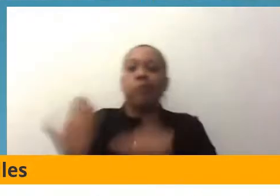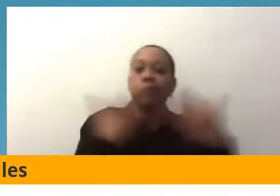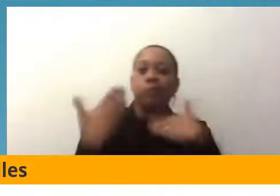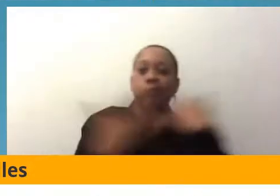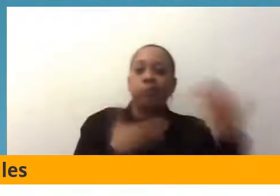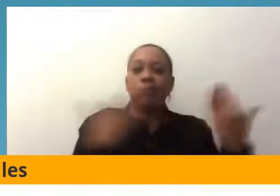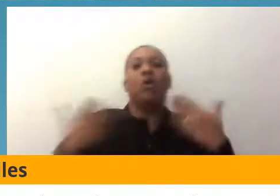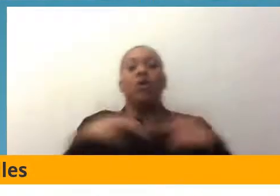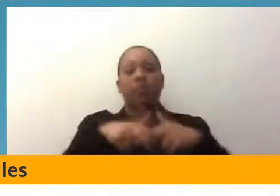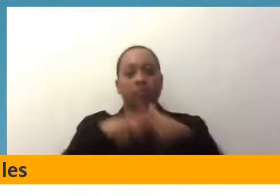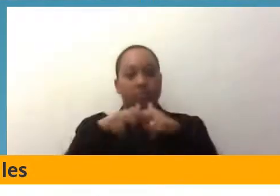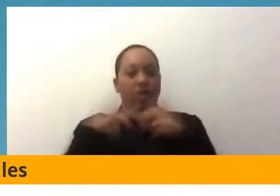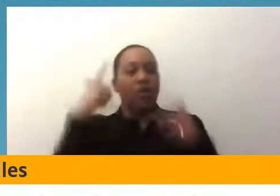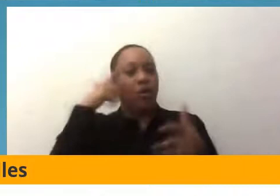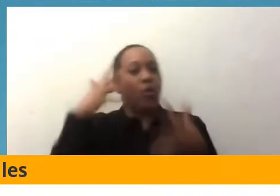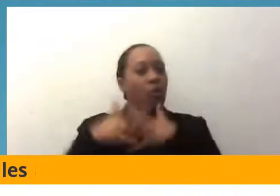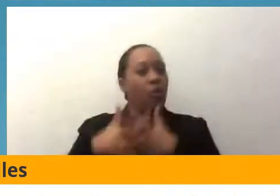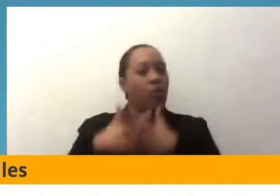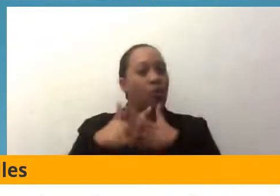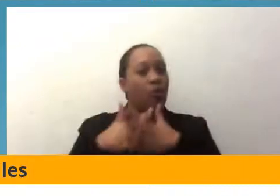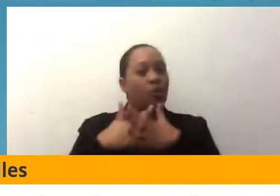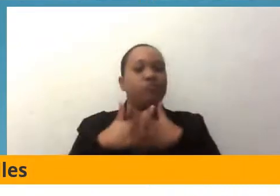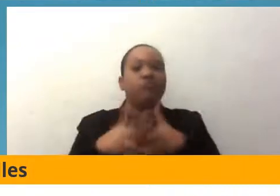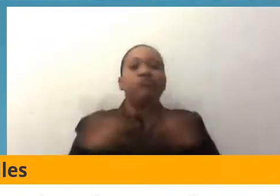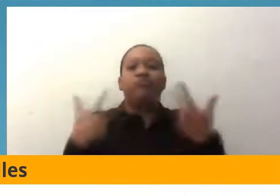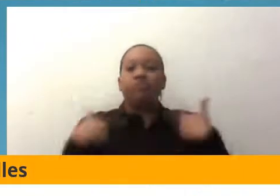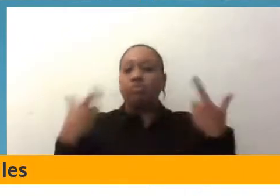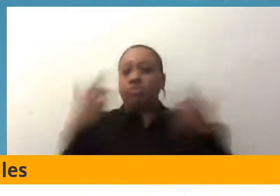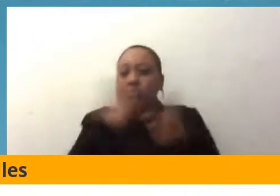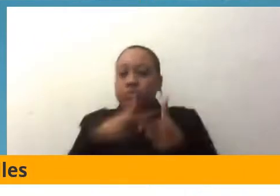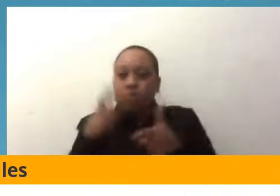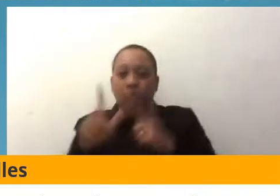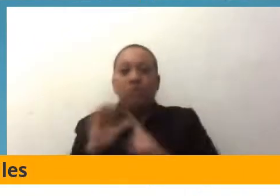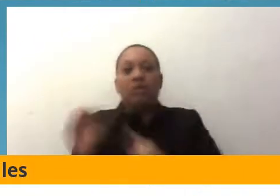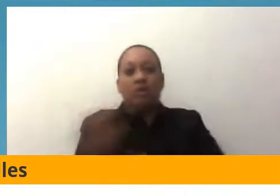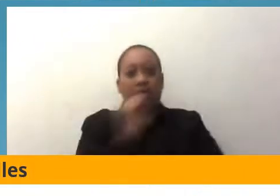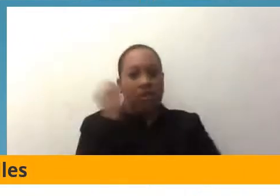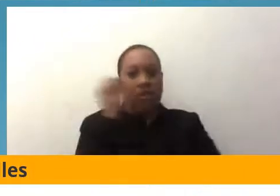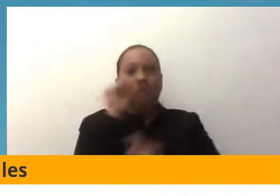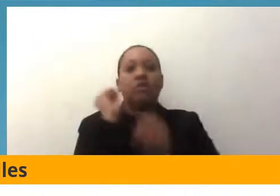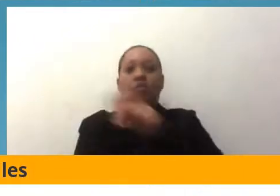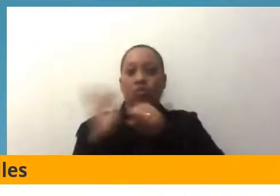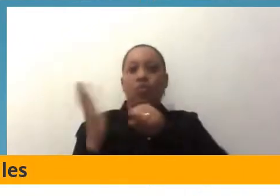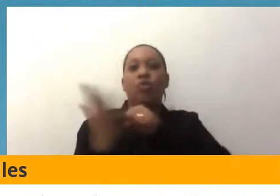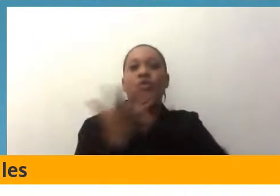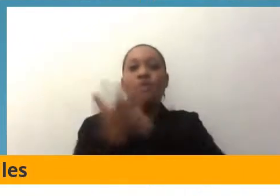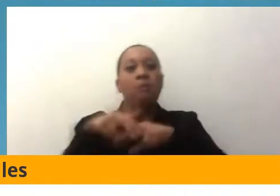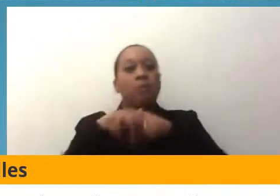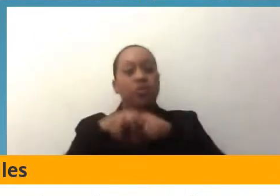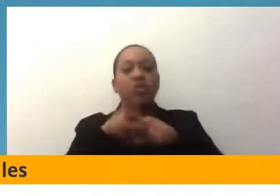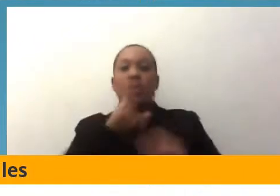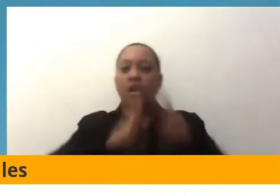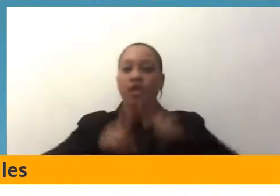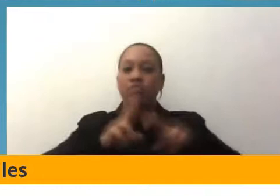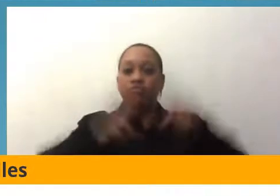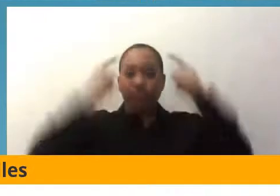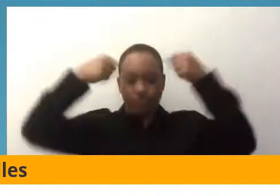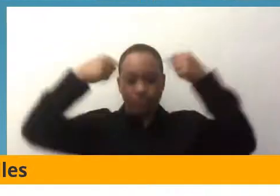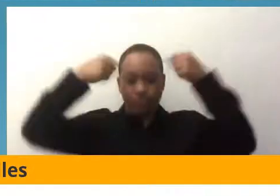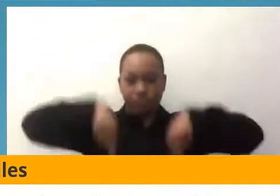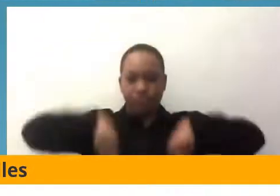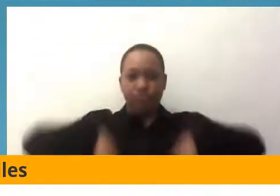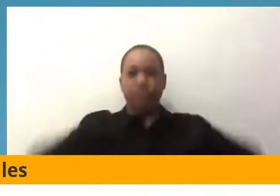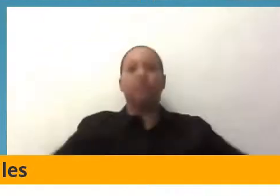exatamente por isso, por essa resposta generalizada, certo? A professora Luciana Corata me perguntou sobre